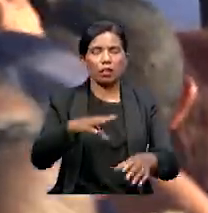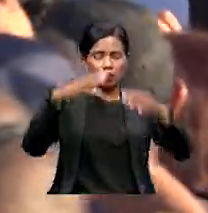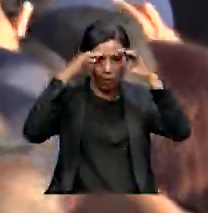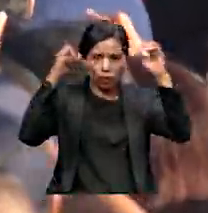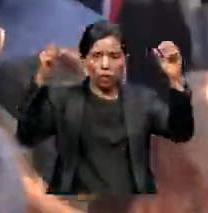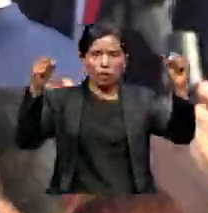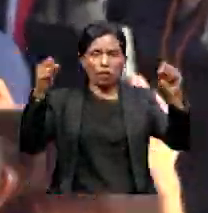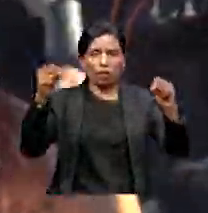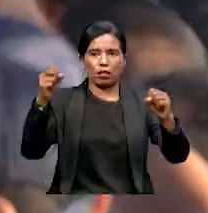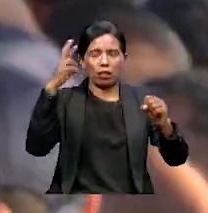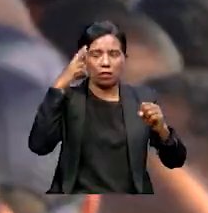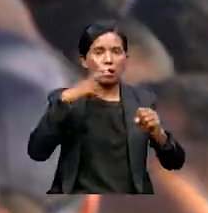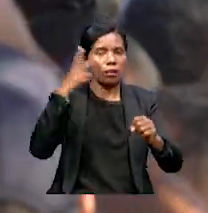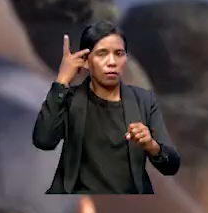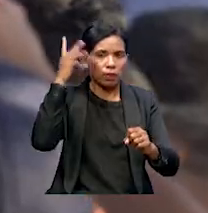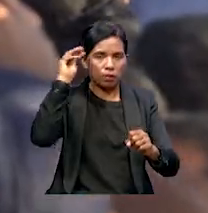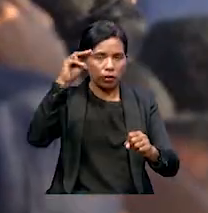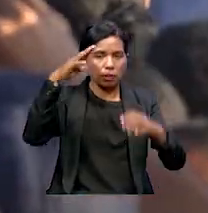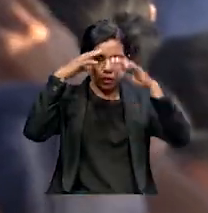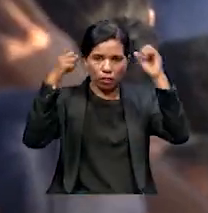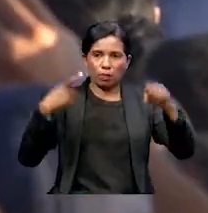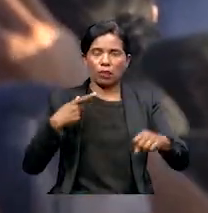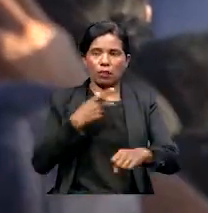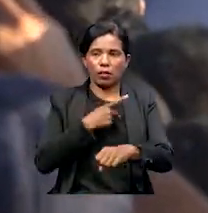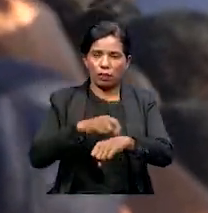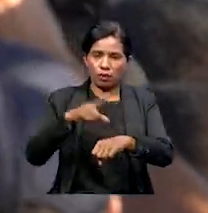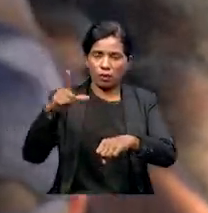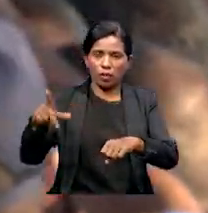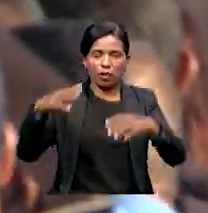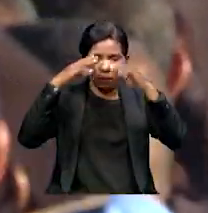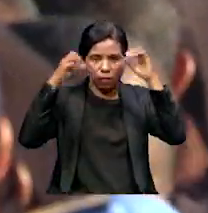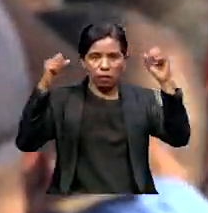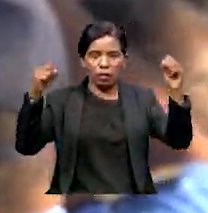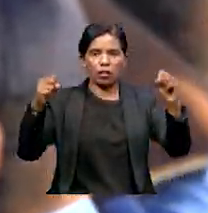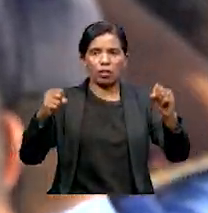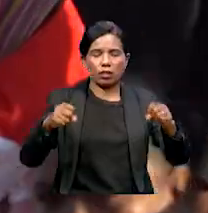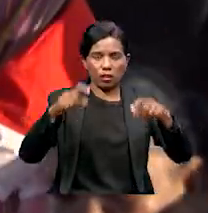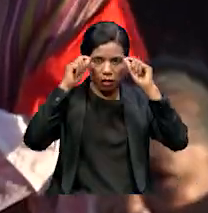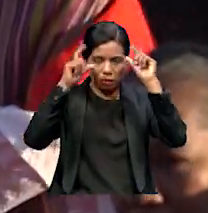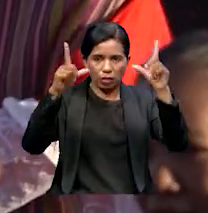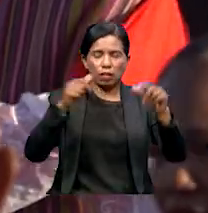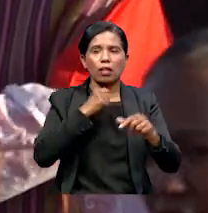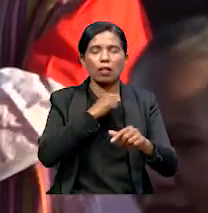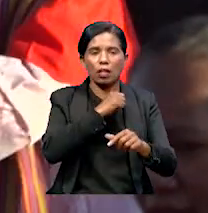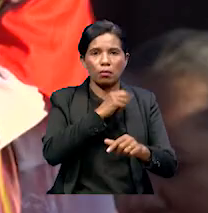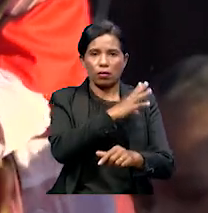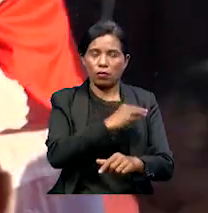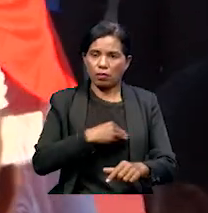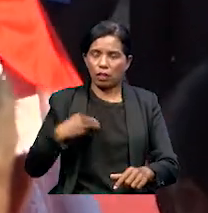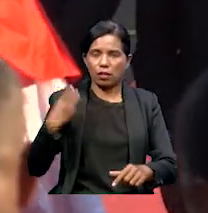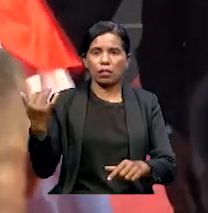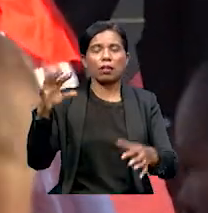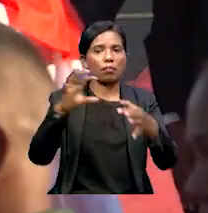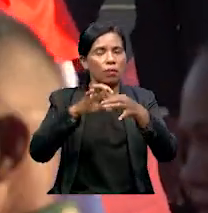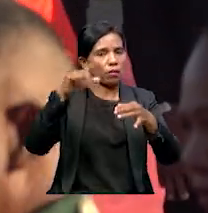República, Primeiro-Ministro, Presidente do Parlamento, Presidente da Conferência Episcopal Timorense, Padre no Madre Sira, Membro do